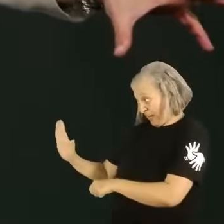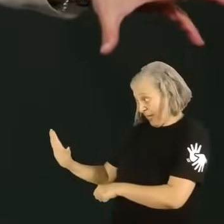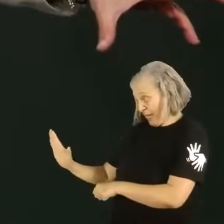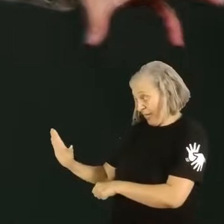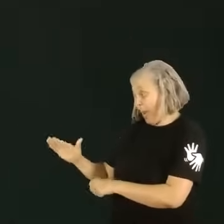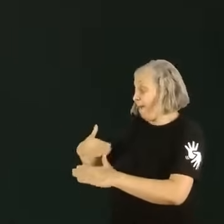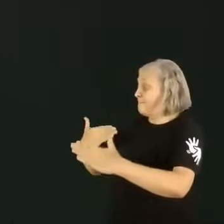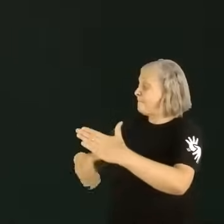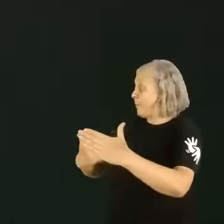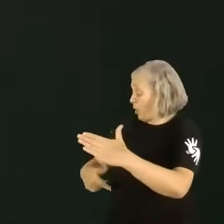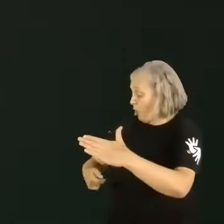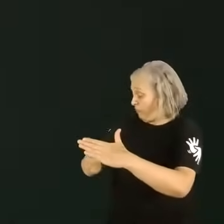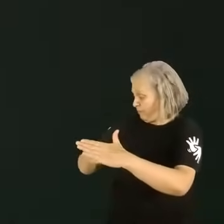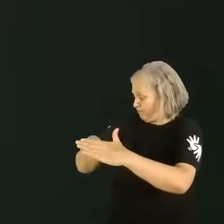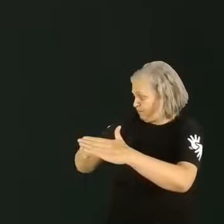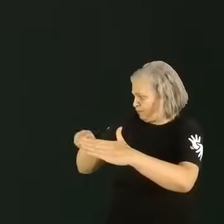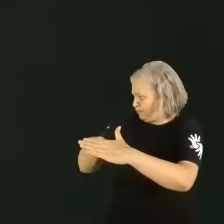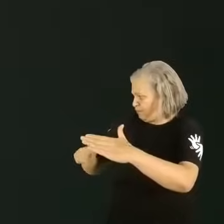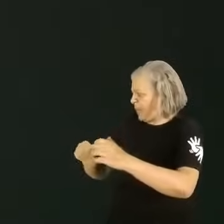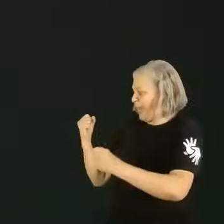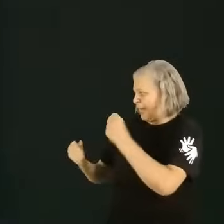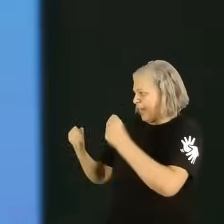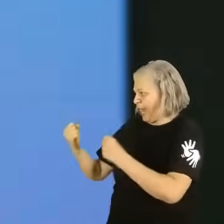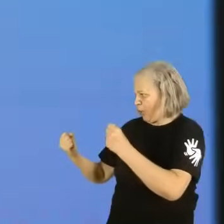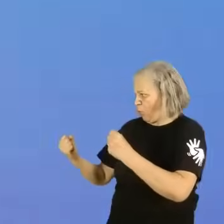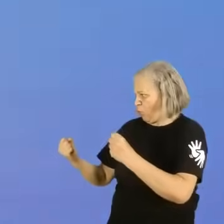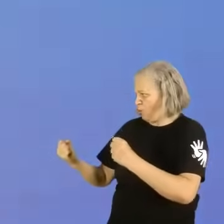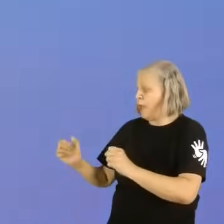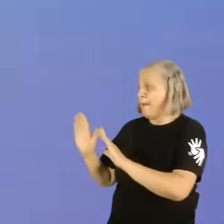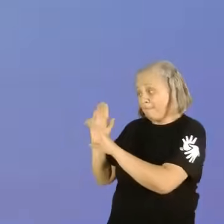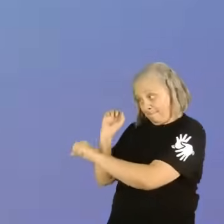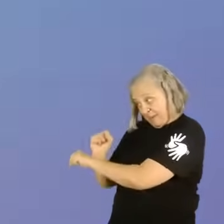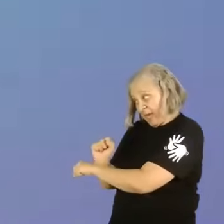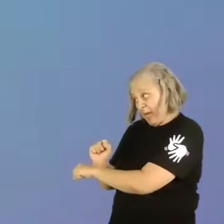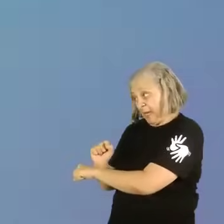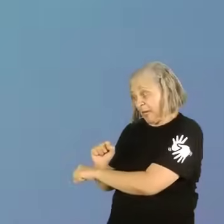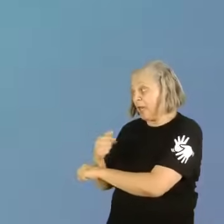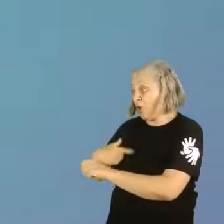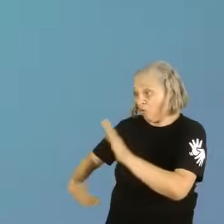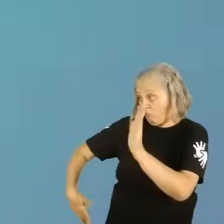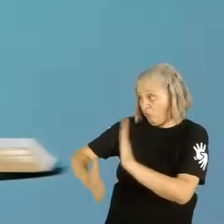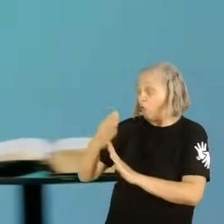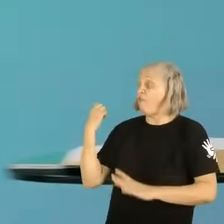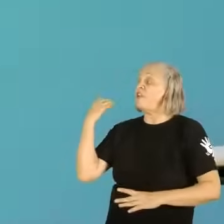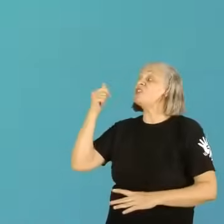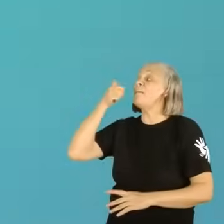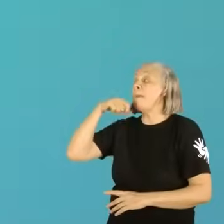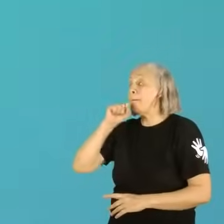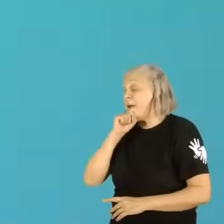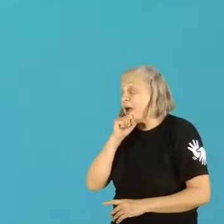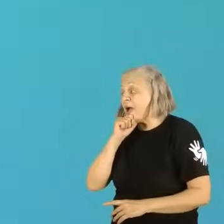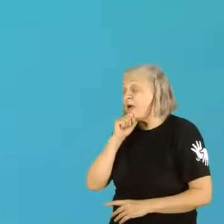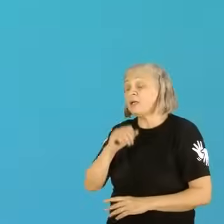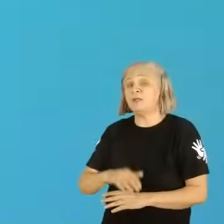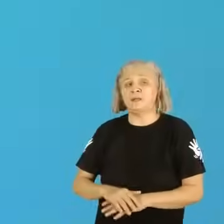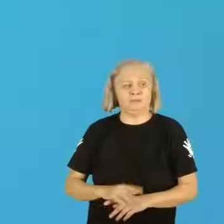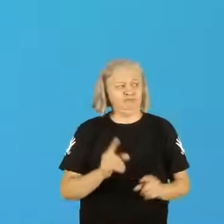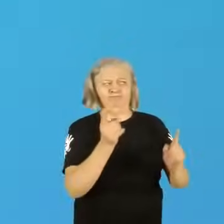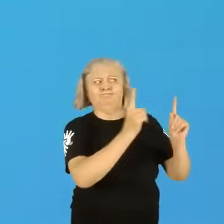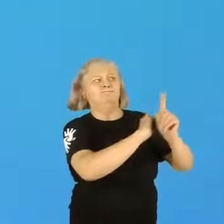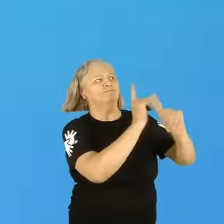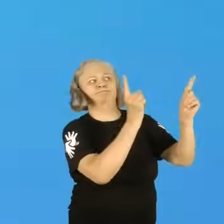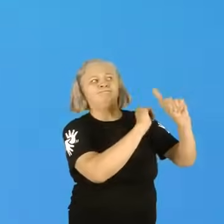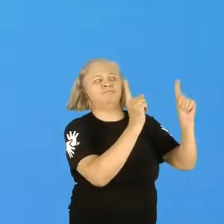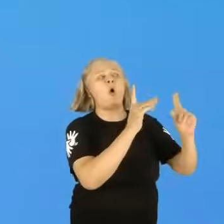prova. Quando a gente voltar, ele falou: não, vou fazer a prova, porque eu não vou esperar mais um dia